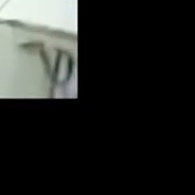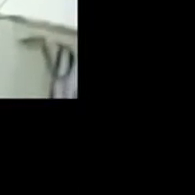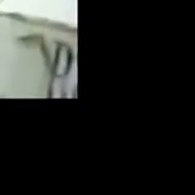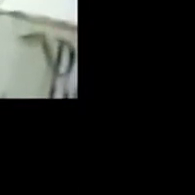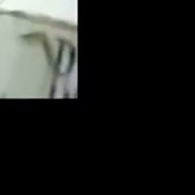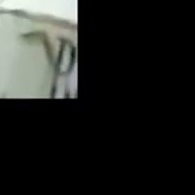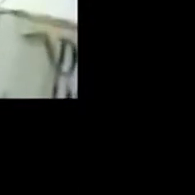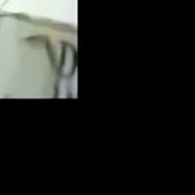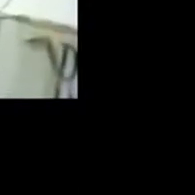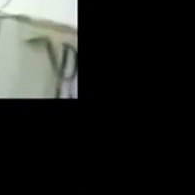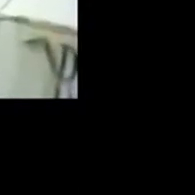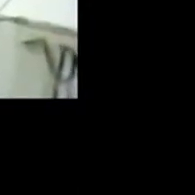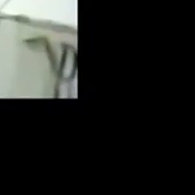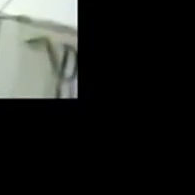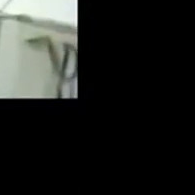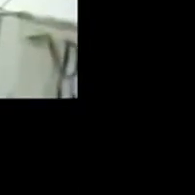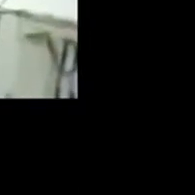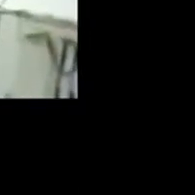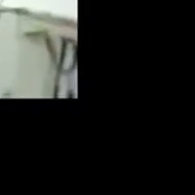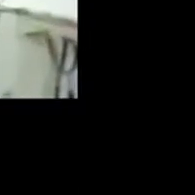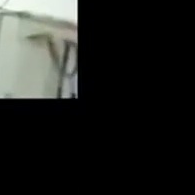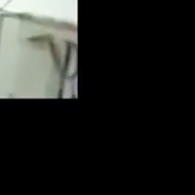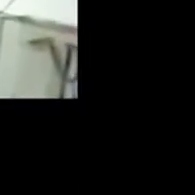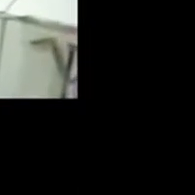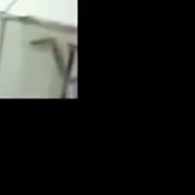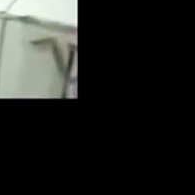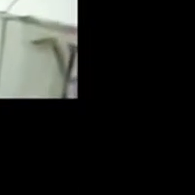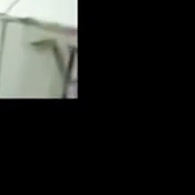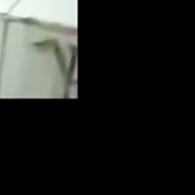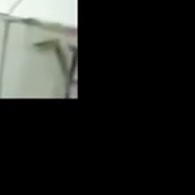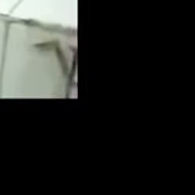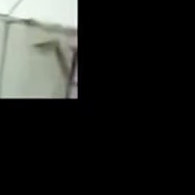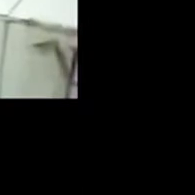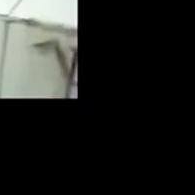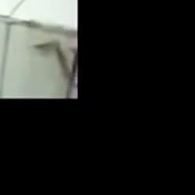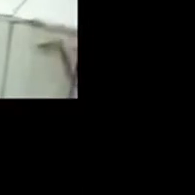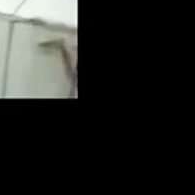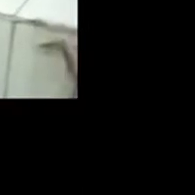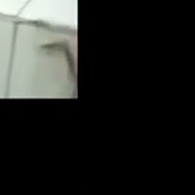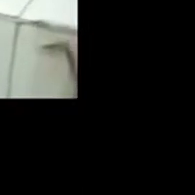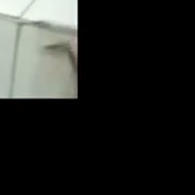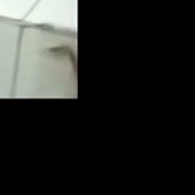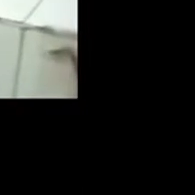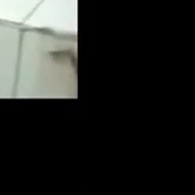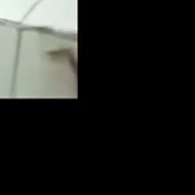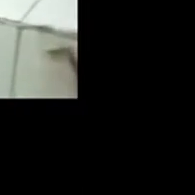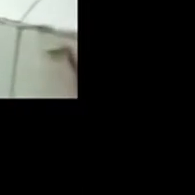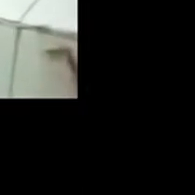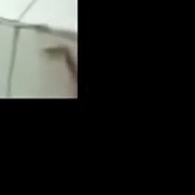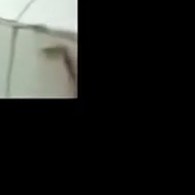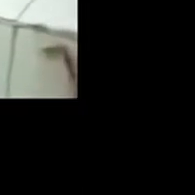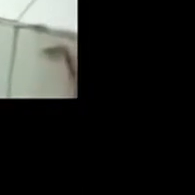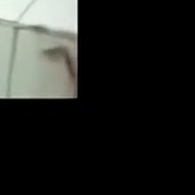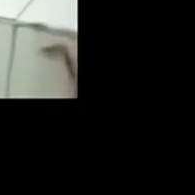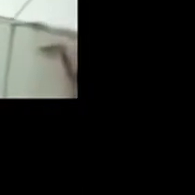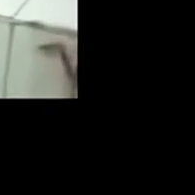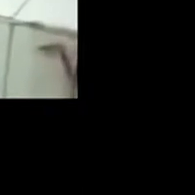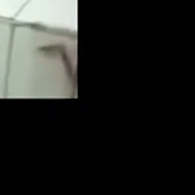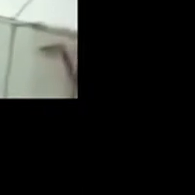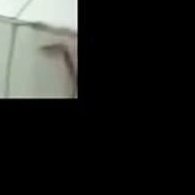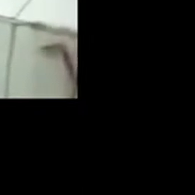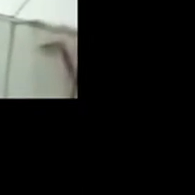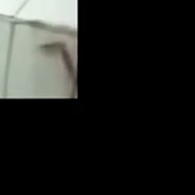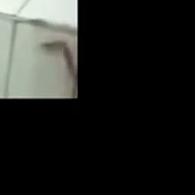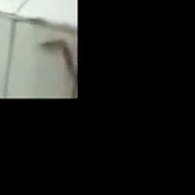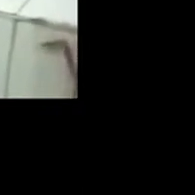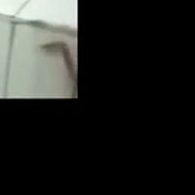Arouca. Para mim, foi uma experiência diferente e singular, na medida em que o curso ministrado pela